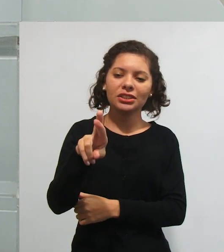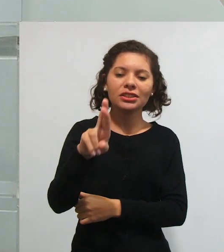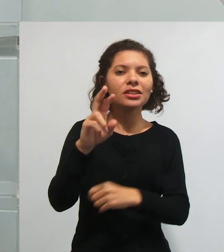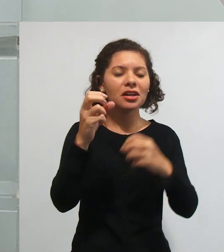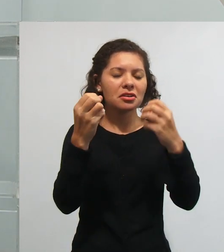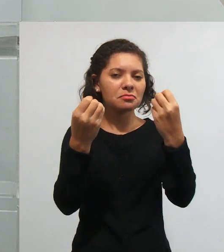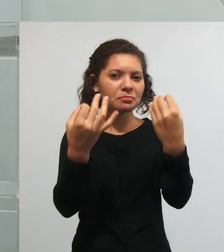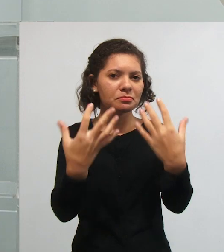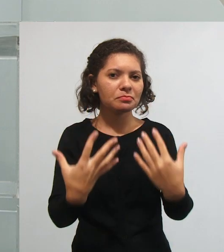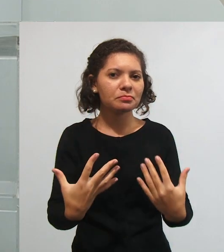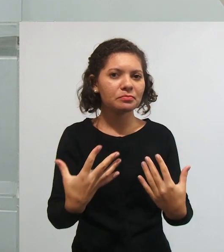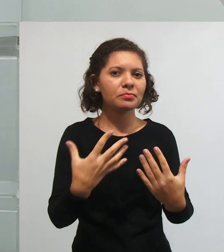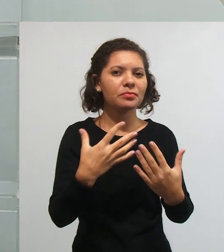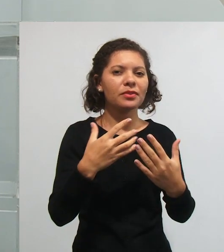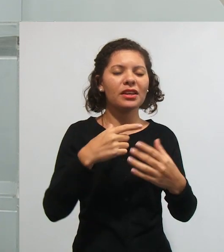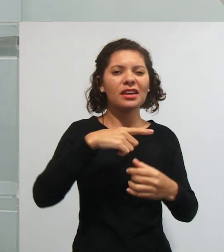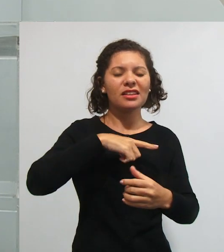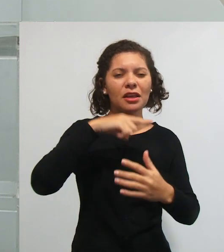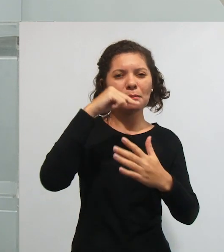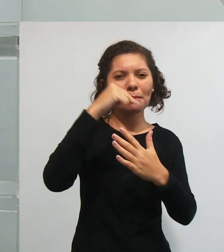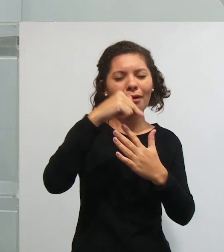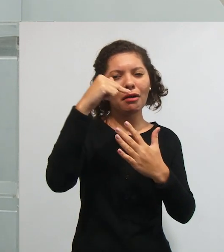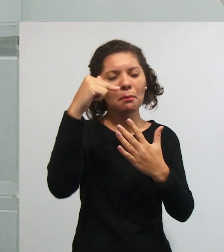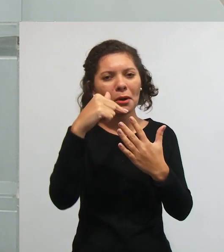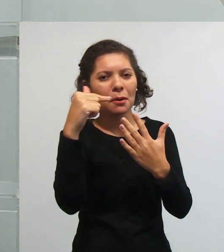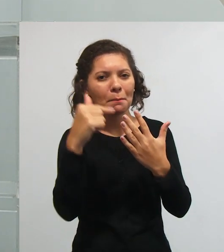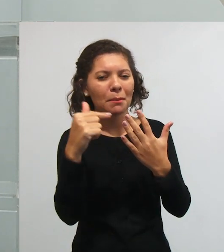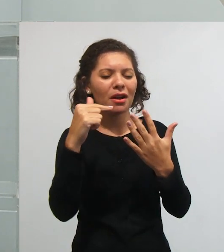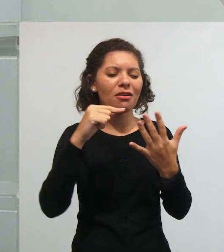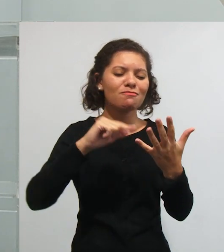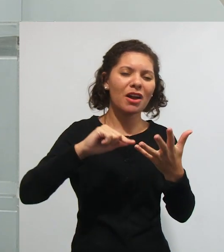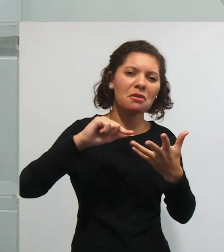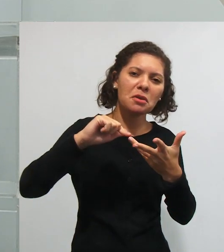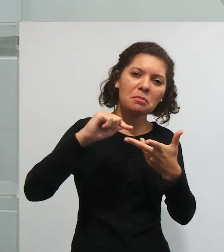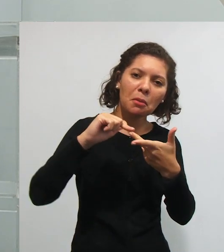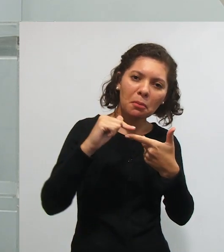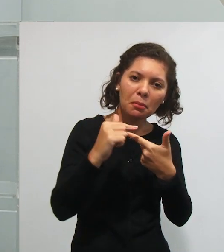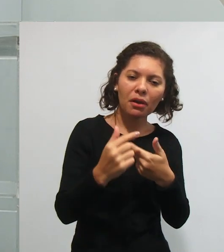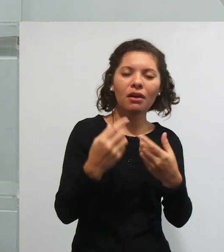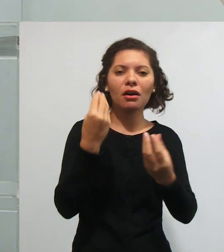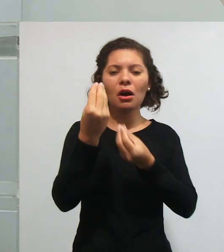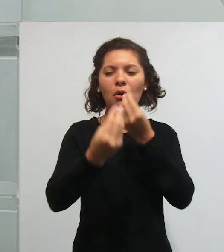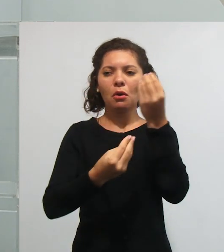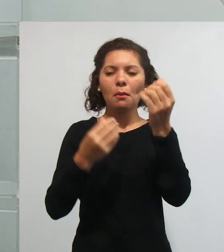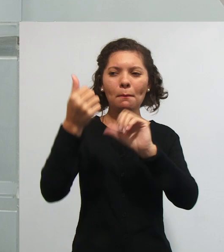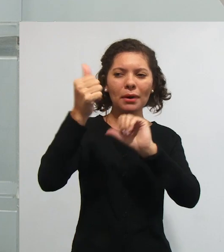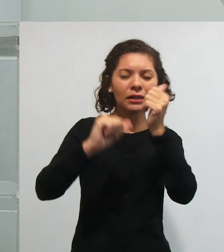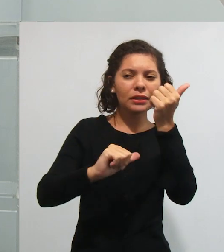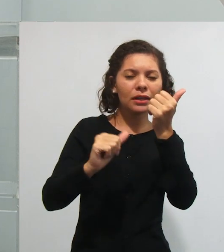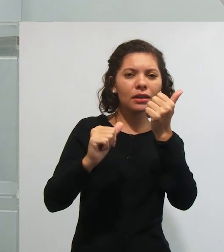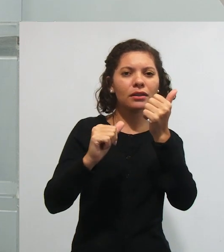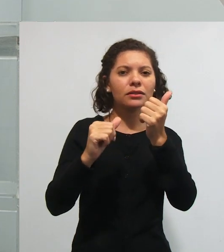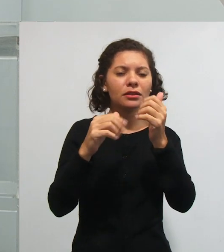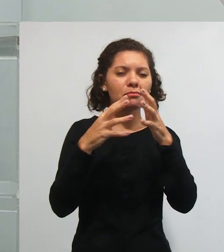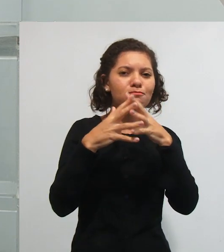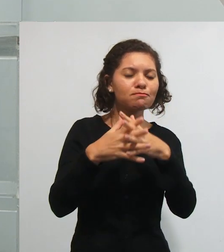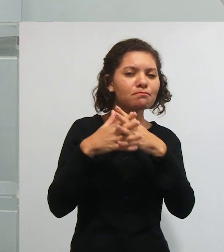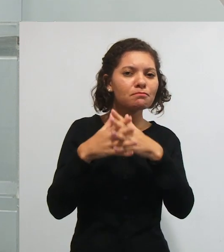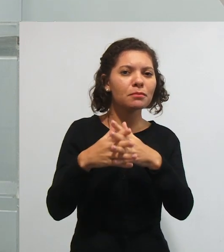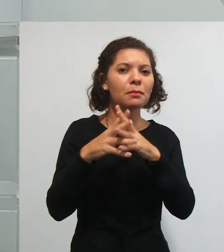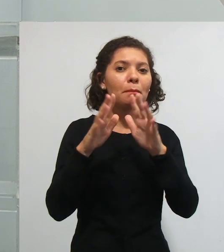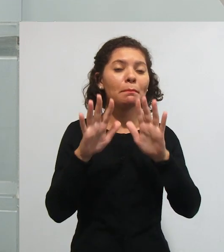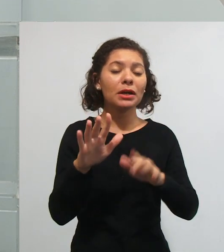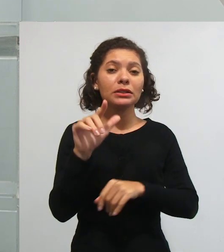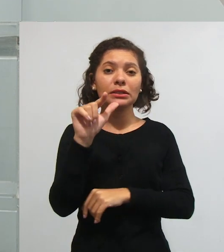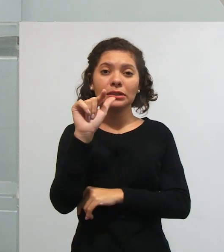vários procedimentos, inspirações de como fazer uma análise a partir do pensamento complexo. Mas, por exemplo, os 7 Saberes